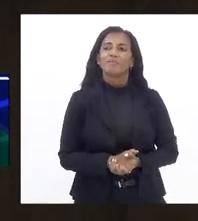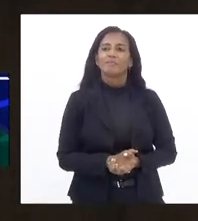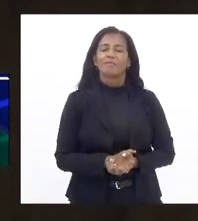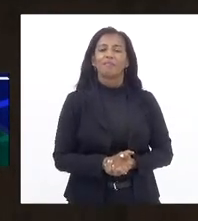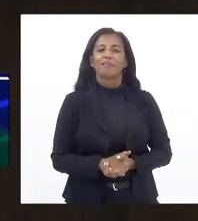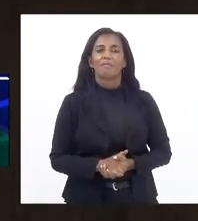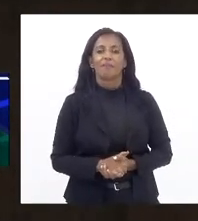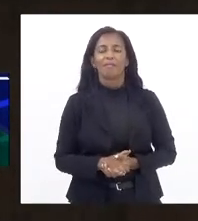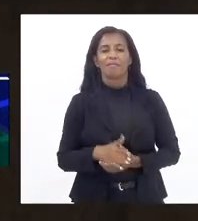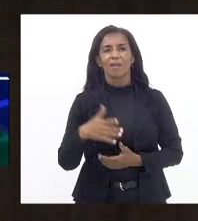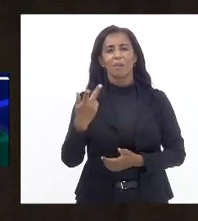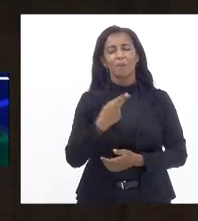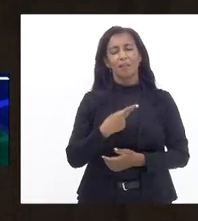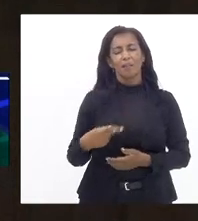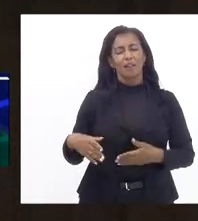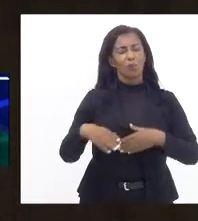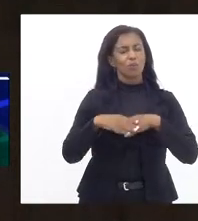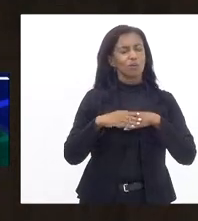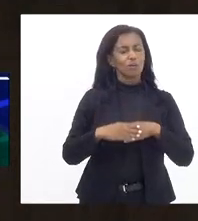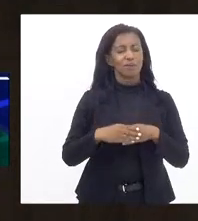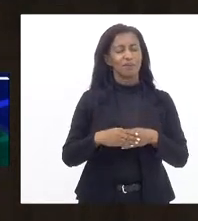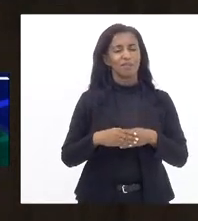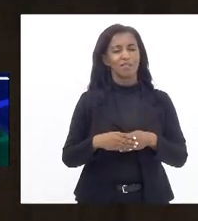quero cumprimentá-lo, porque Vossa Excelência